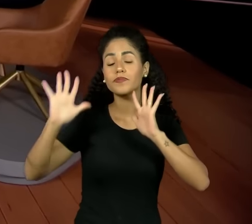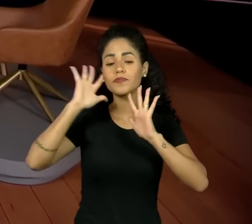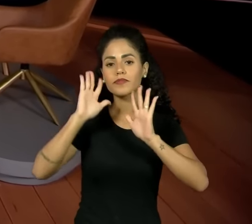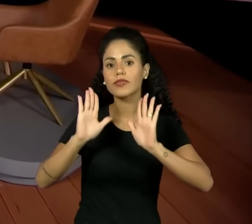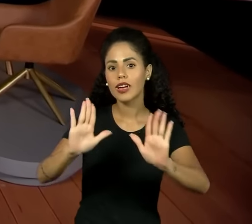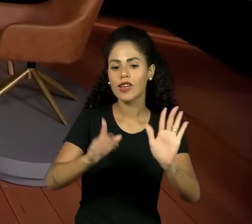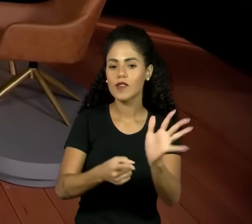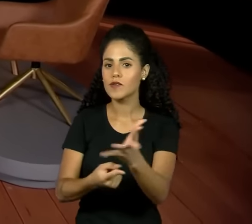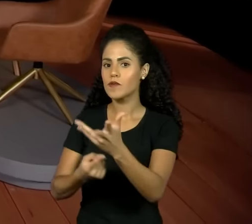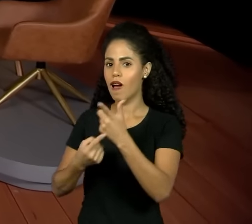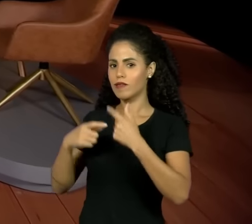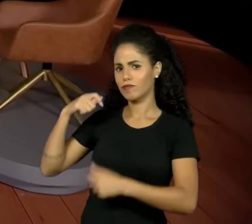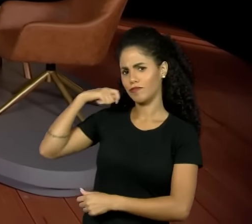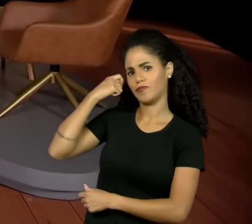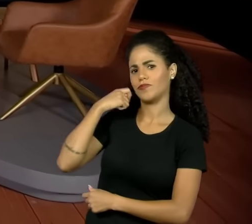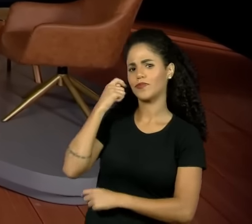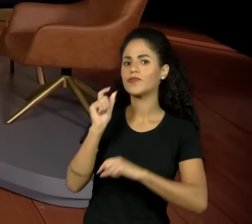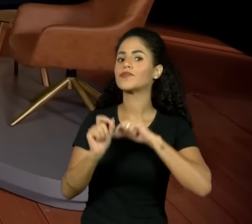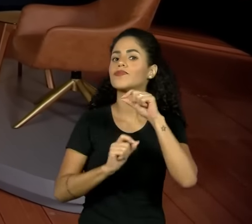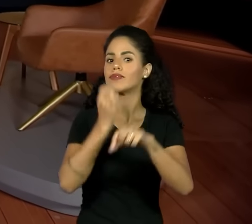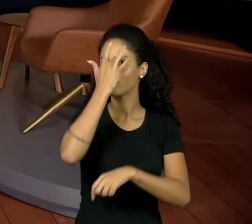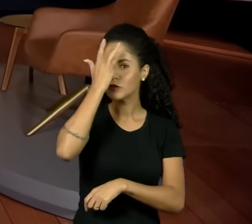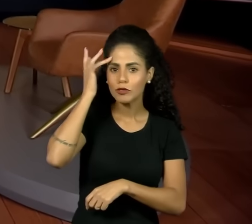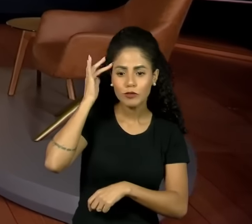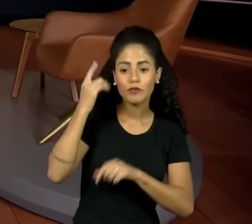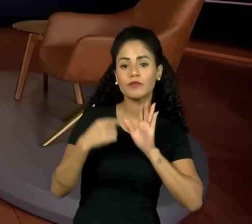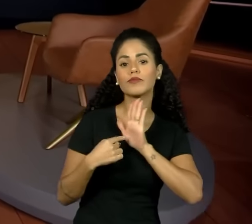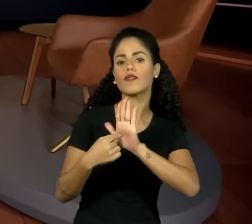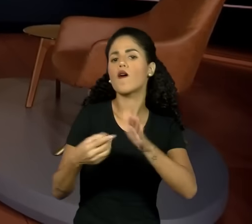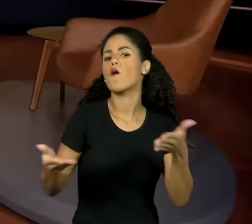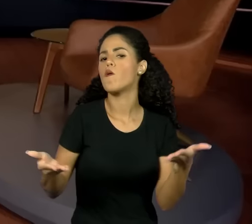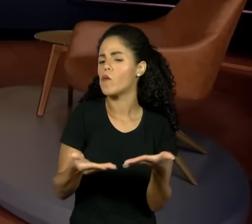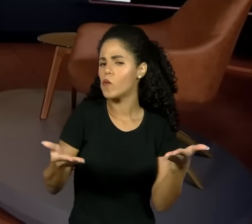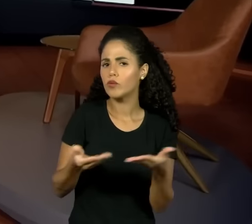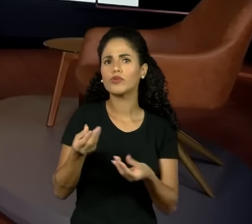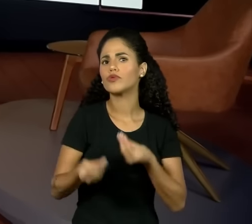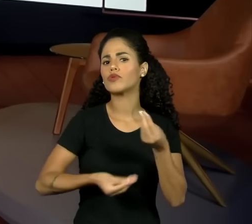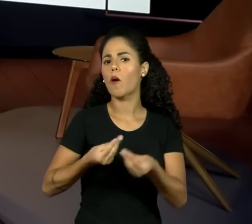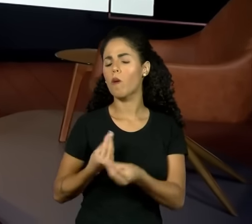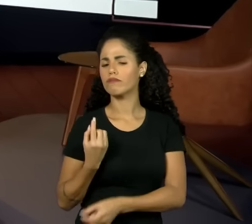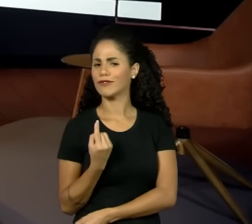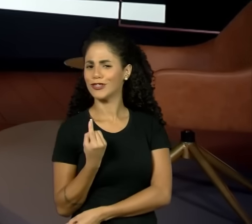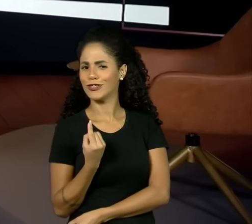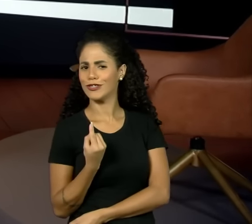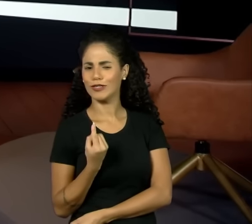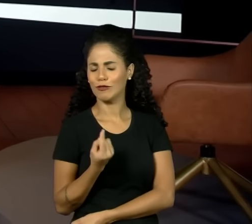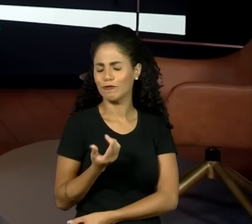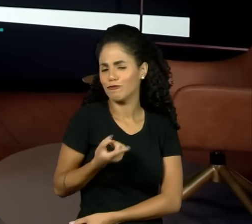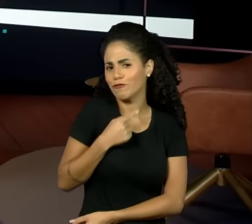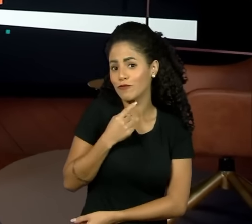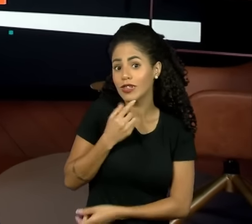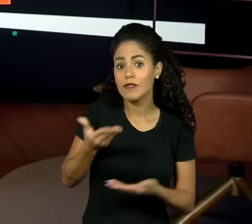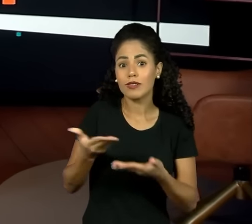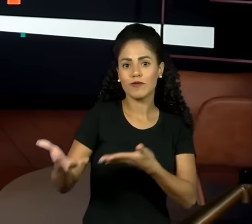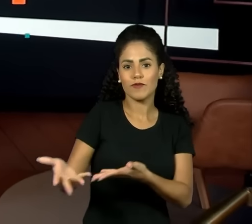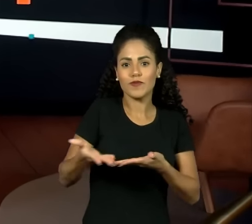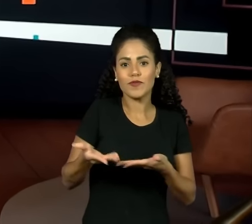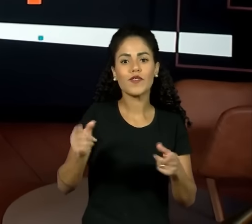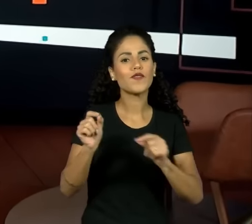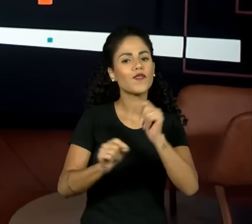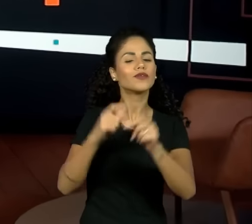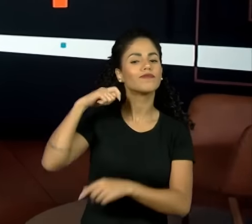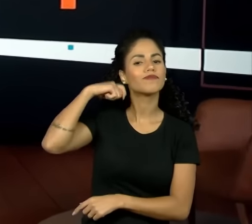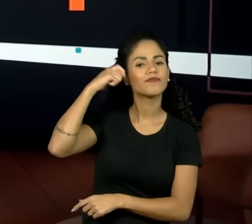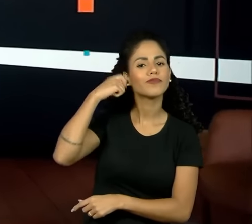artista é o guia que nos leva a percorrer esses caminhos que sozinhos talvez nunca os encontrássemos o nosso convidado de hoje é um